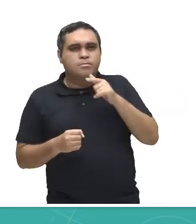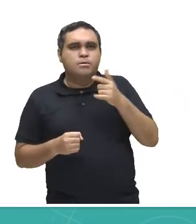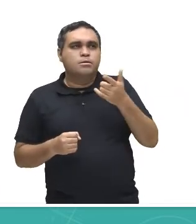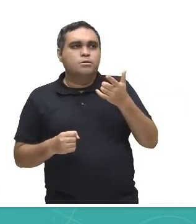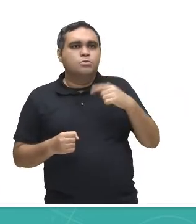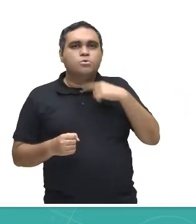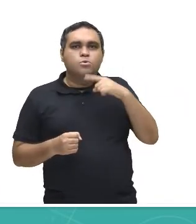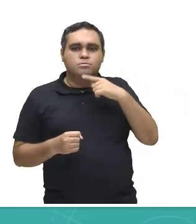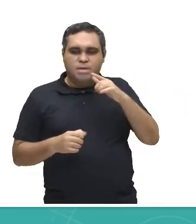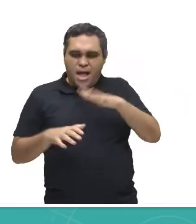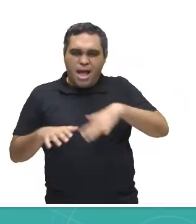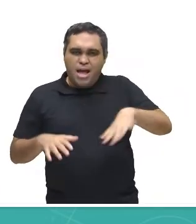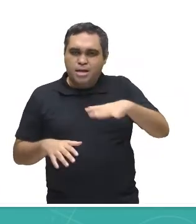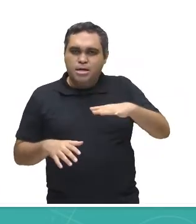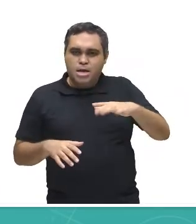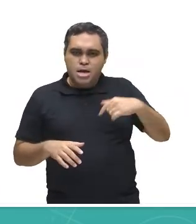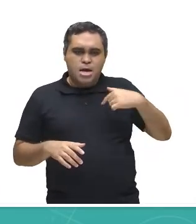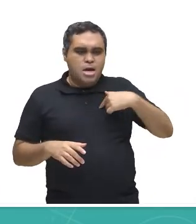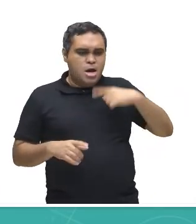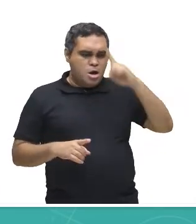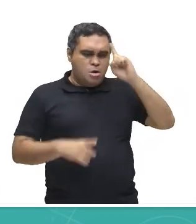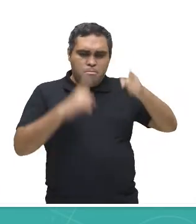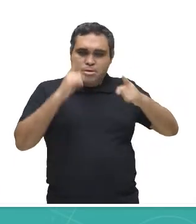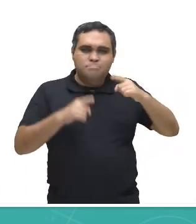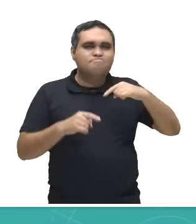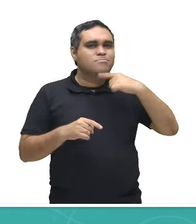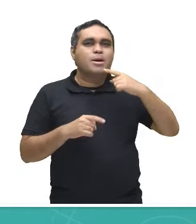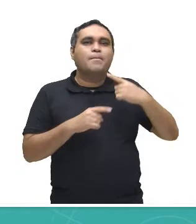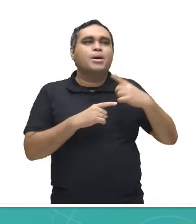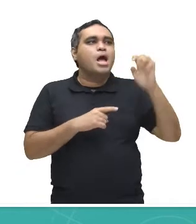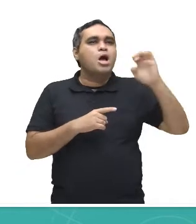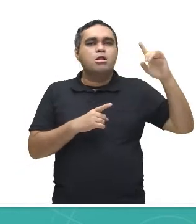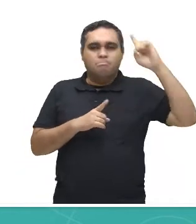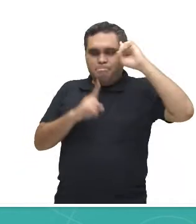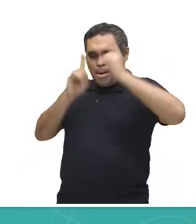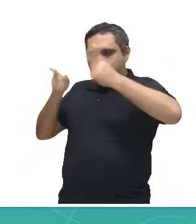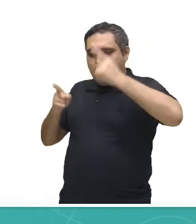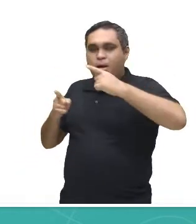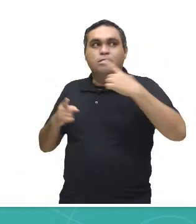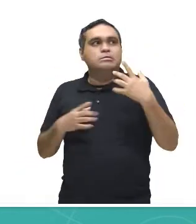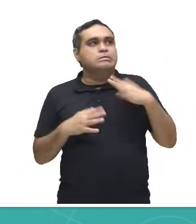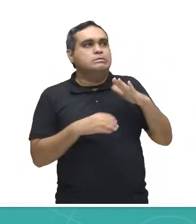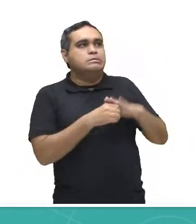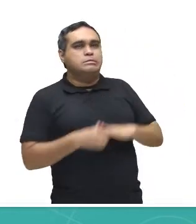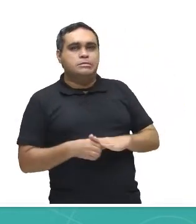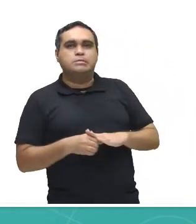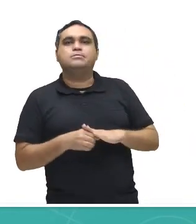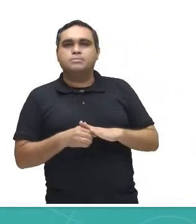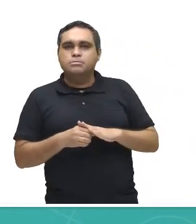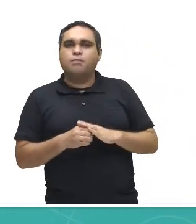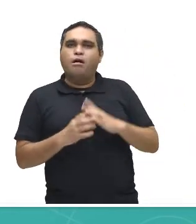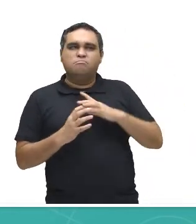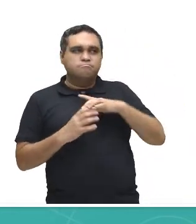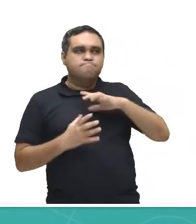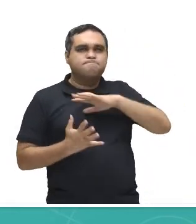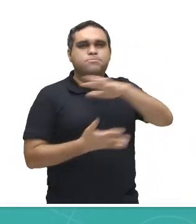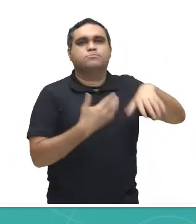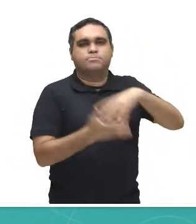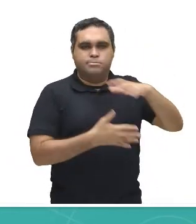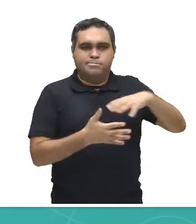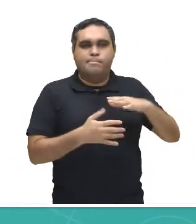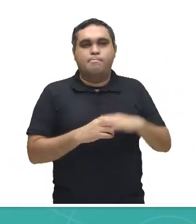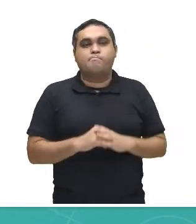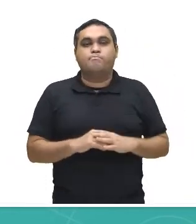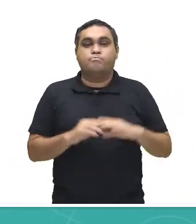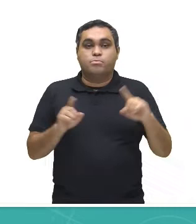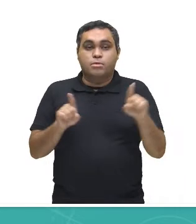territórios. A exploração econômica, a exploração cruel, né? Um trabalho que levava ali as pessoas